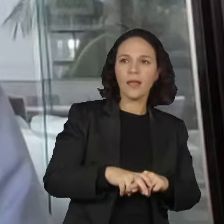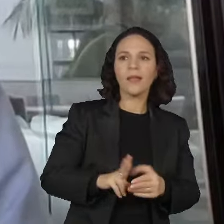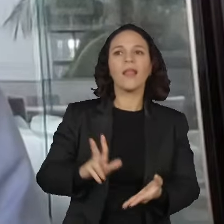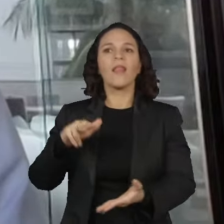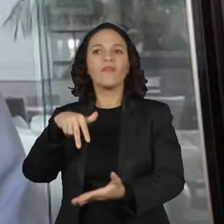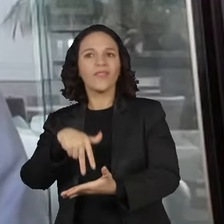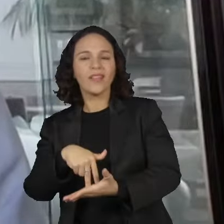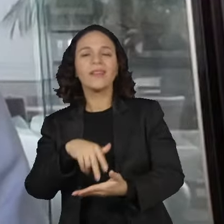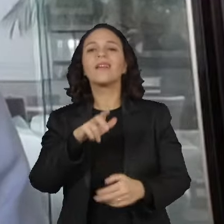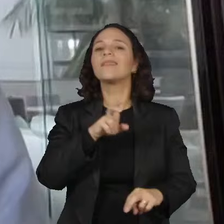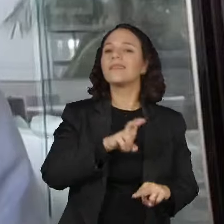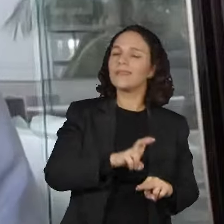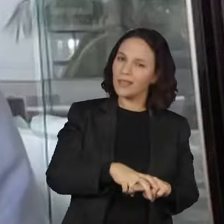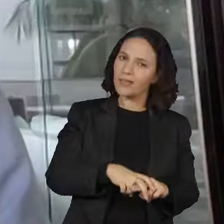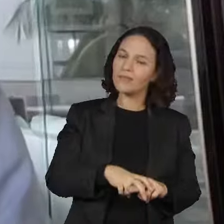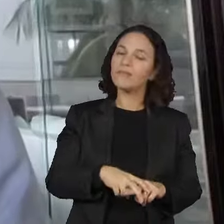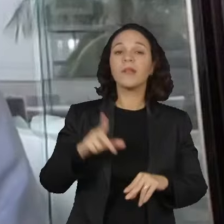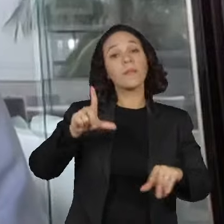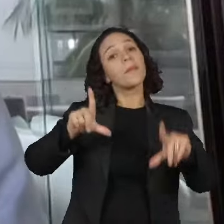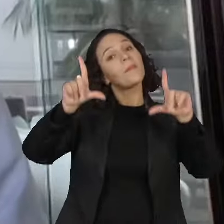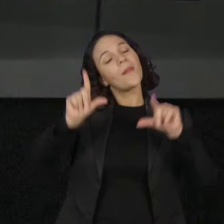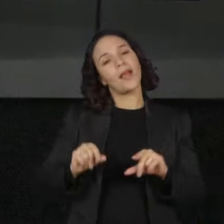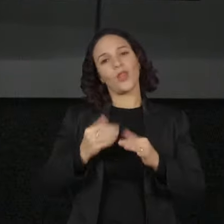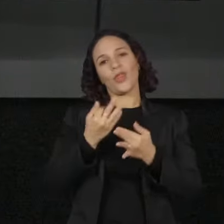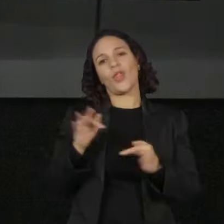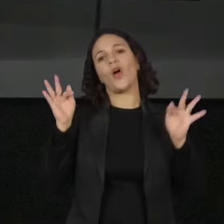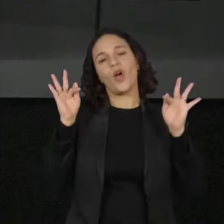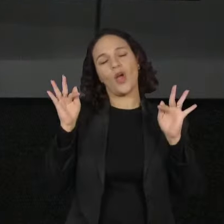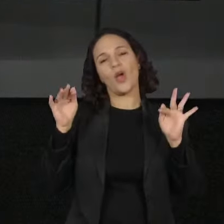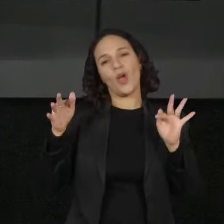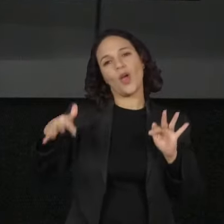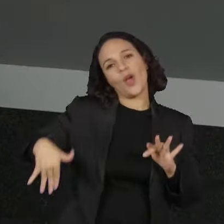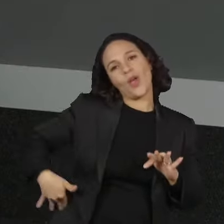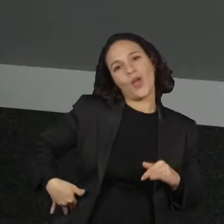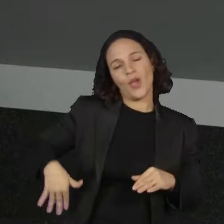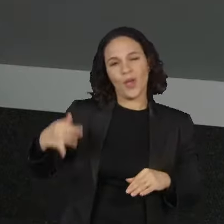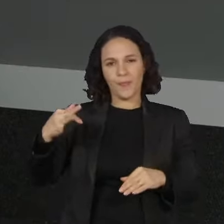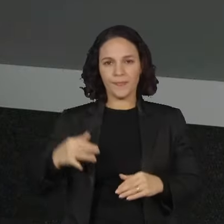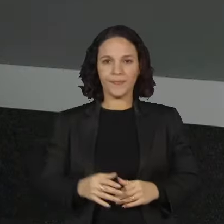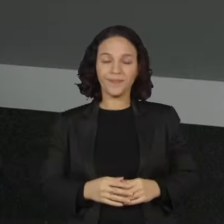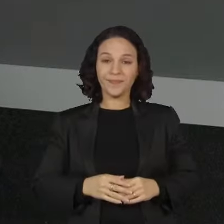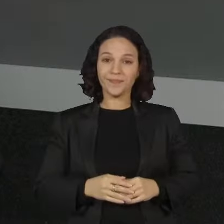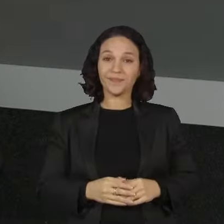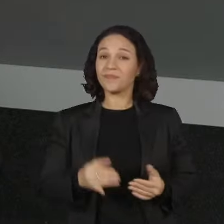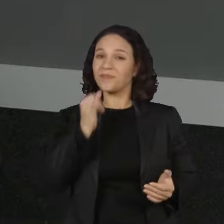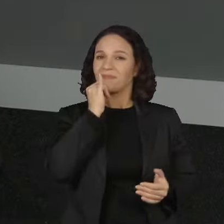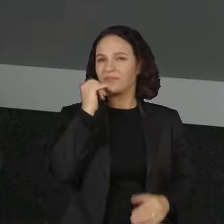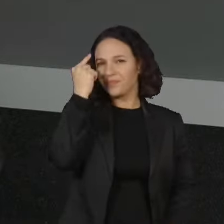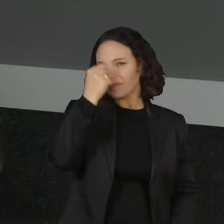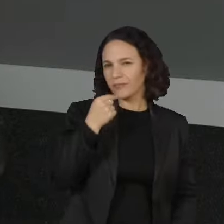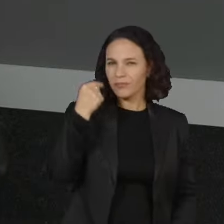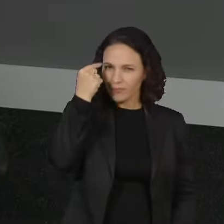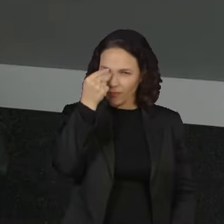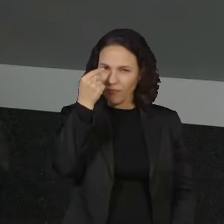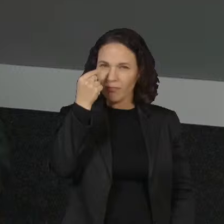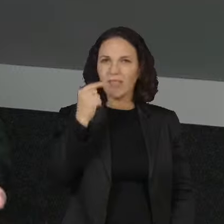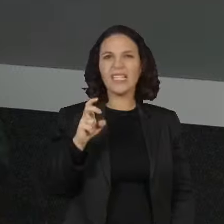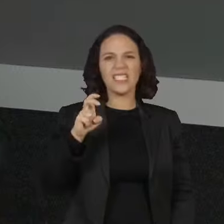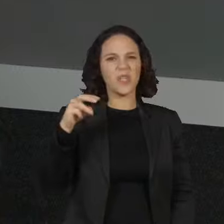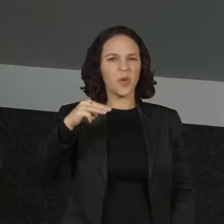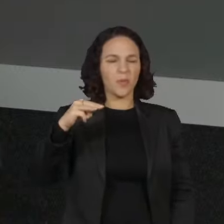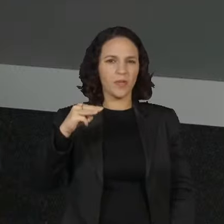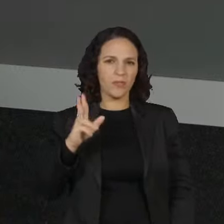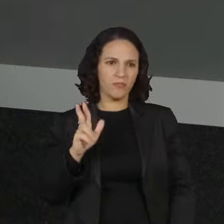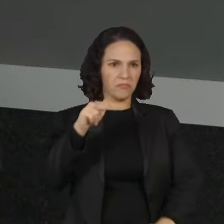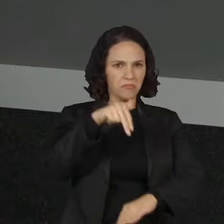sentado para exatamente minimizar esse efeito da fadiga muscular. A cada uma hora, ficar 5 minutos